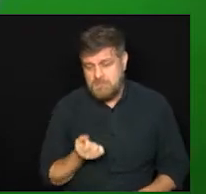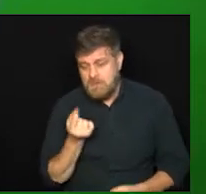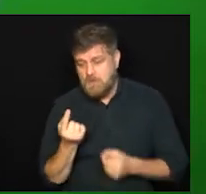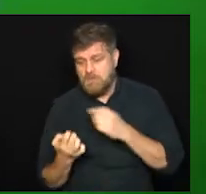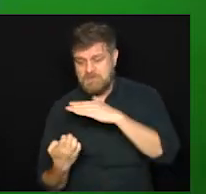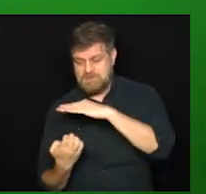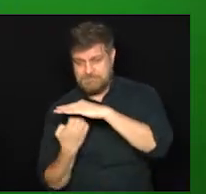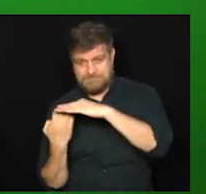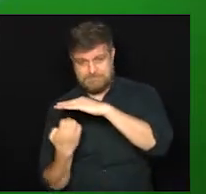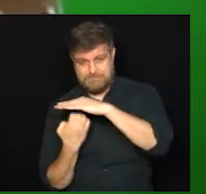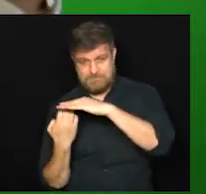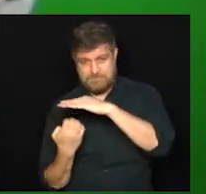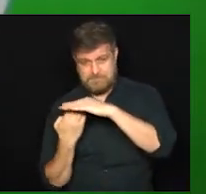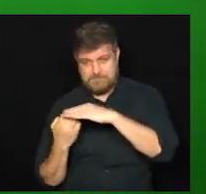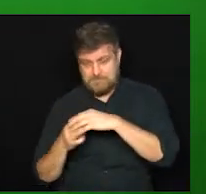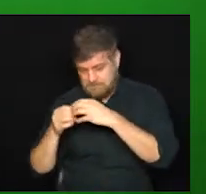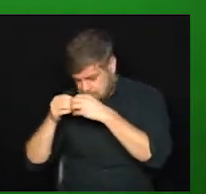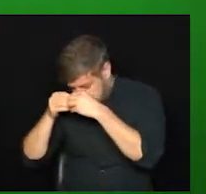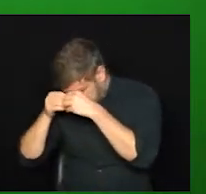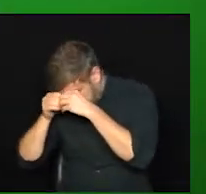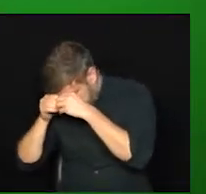empresas, laboratórios,